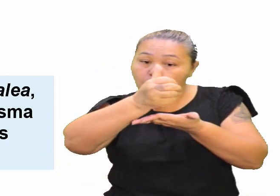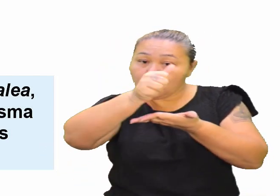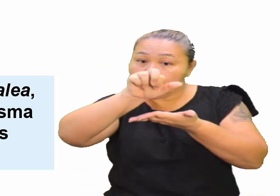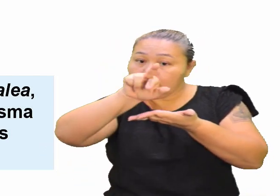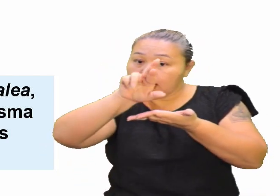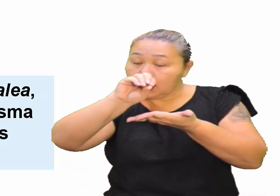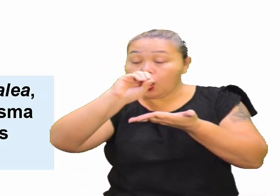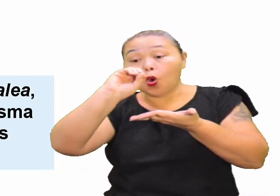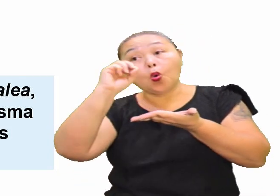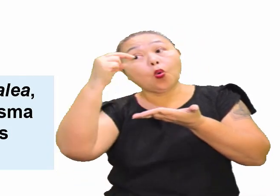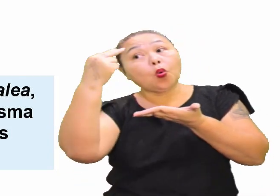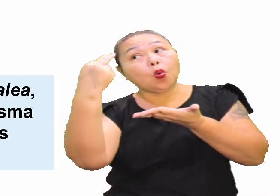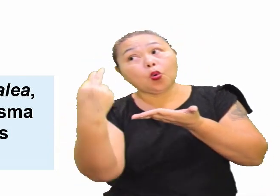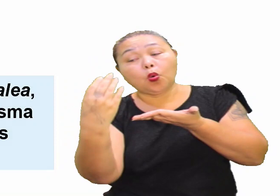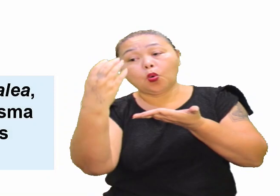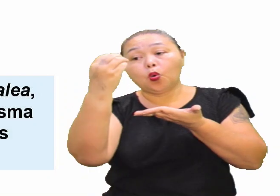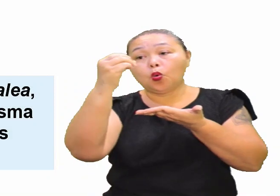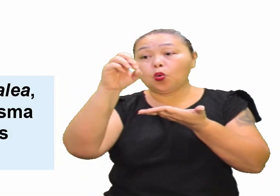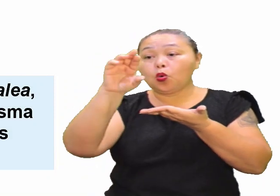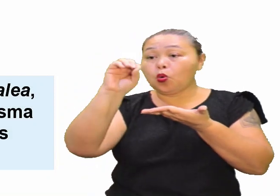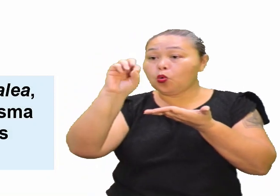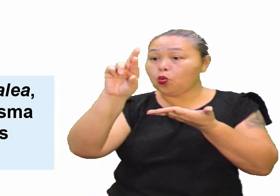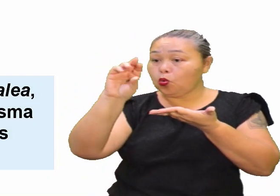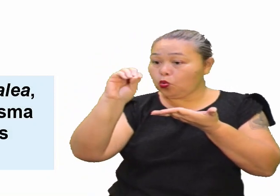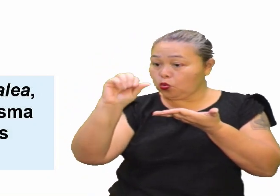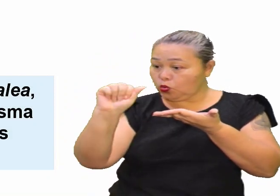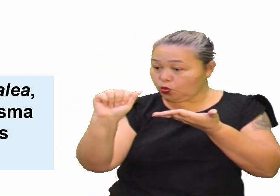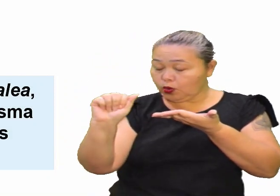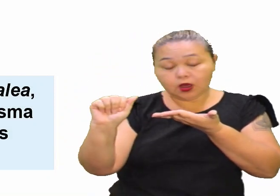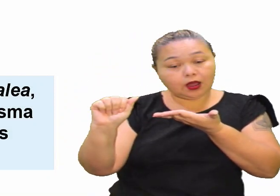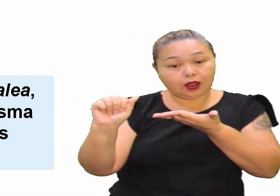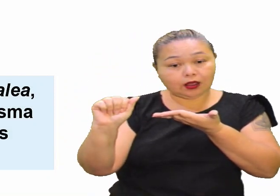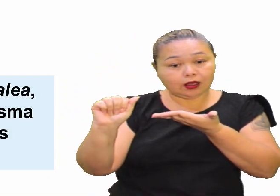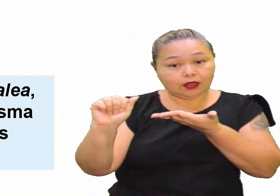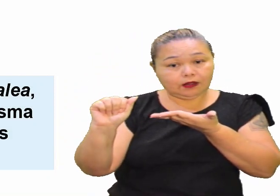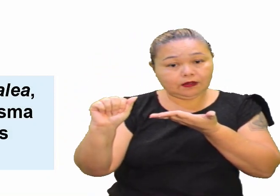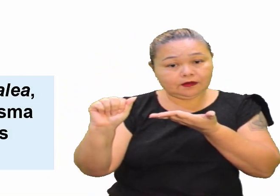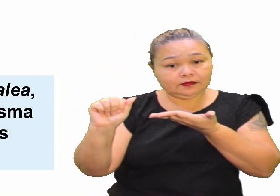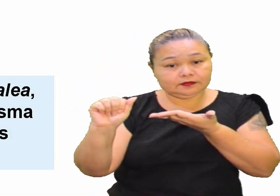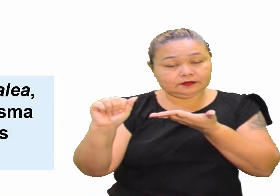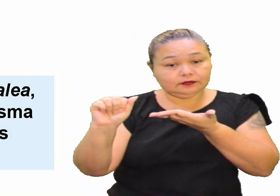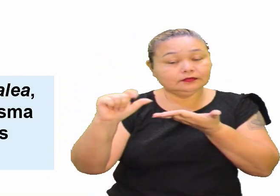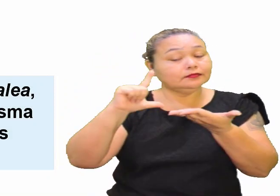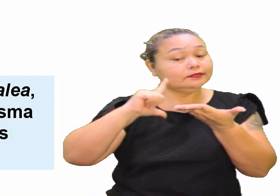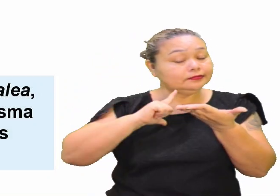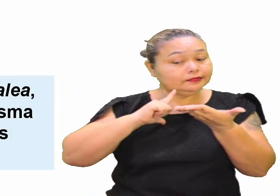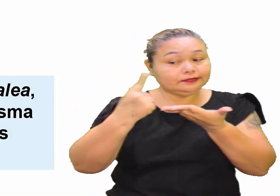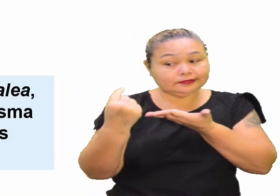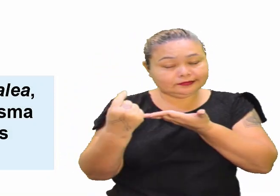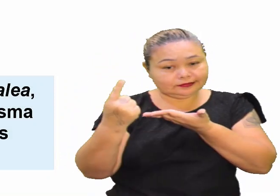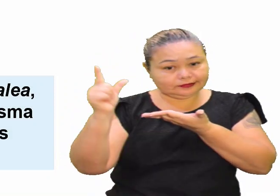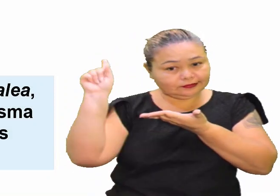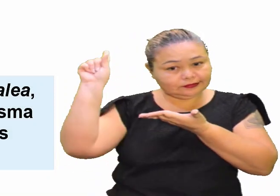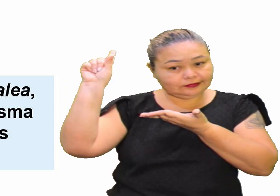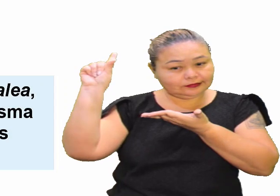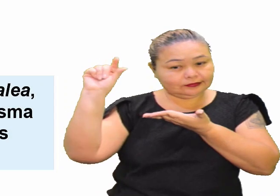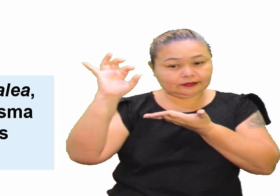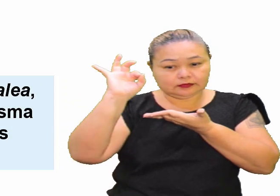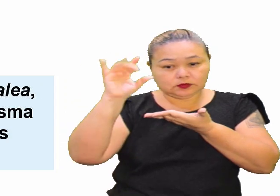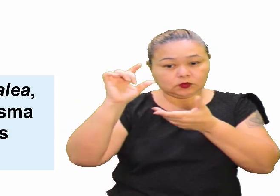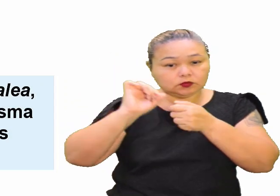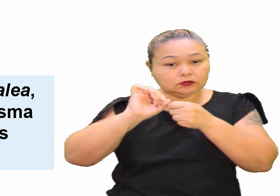genética de probabilidade. Existem eventos aleatórios e a regra do ou